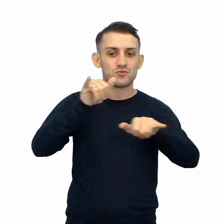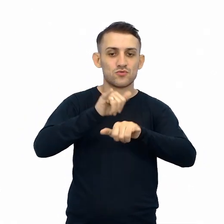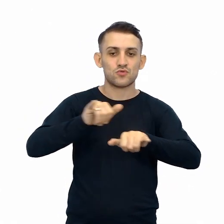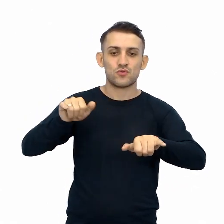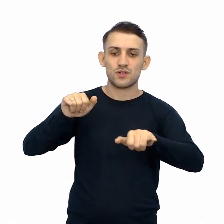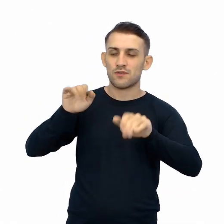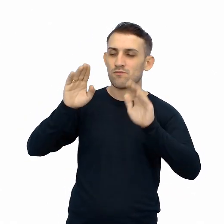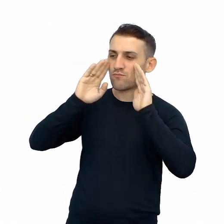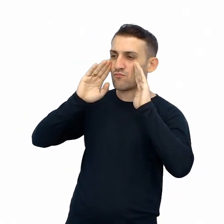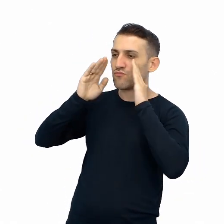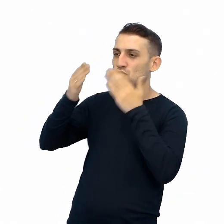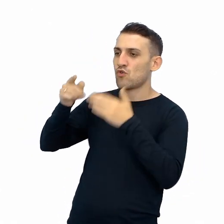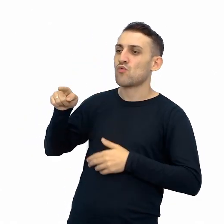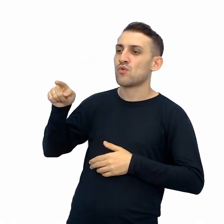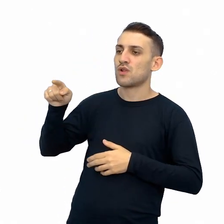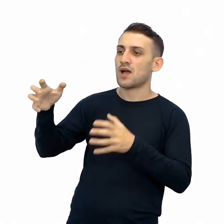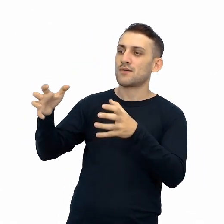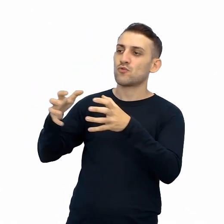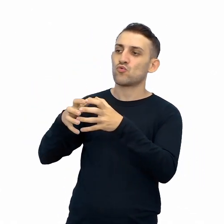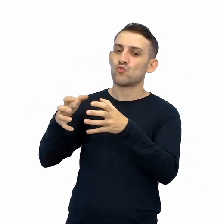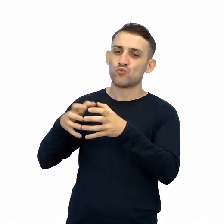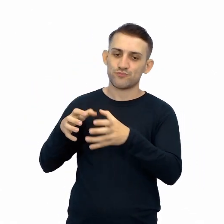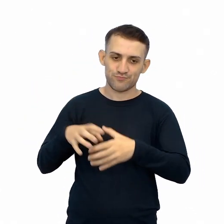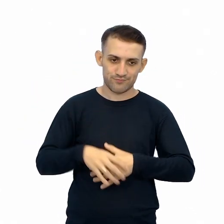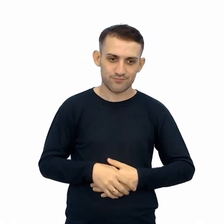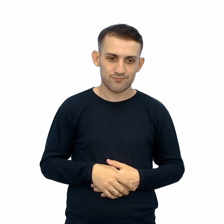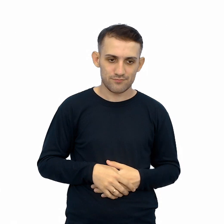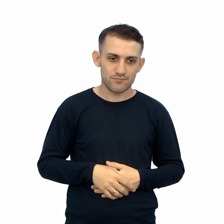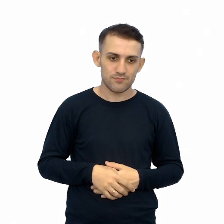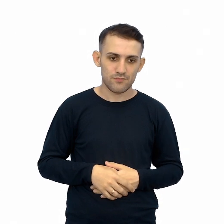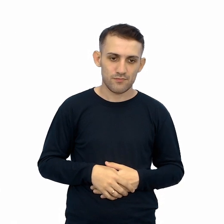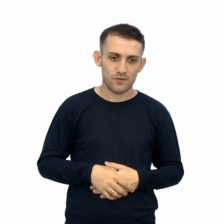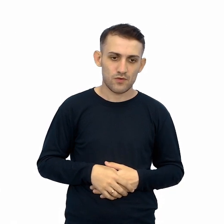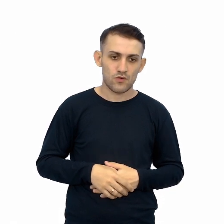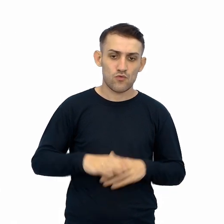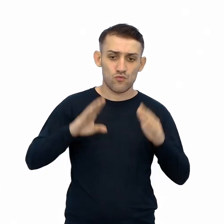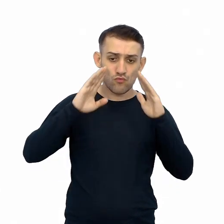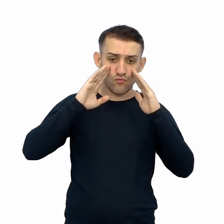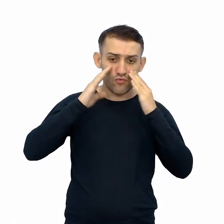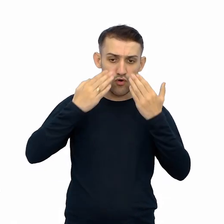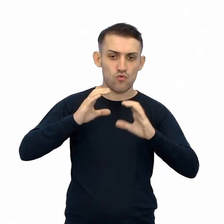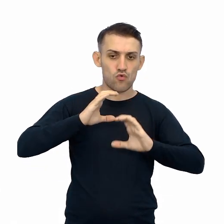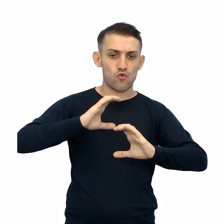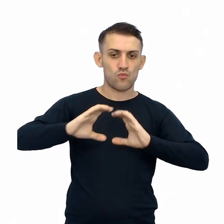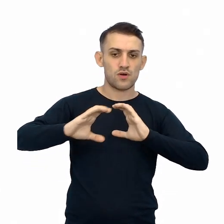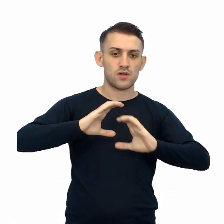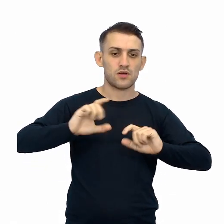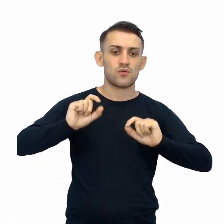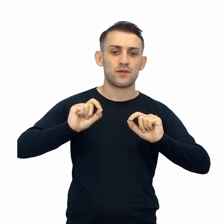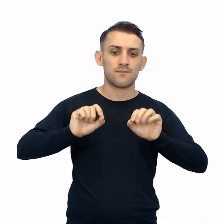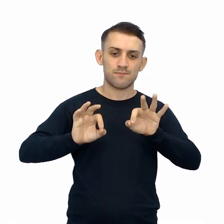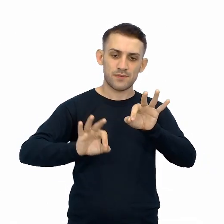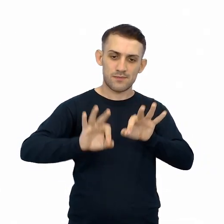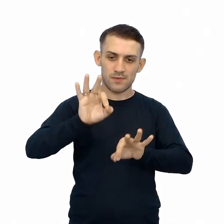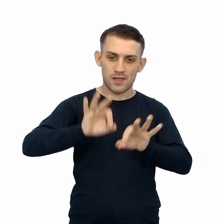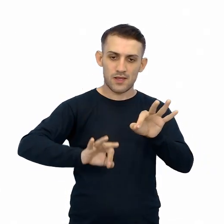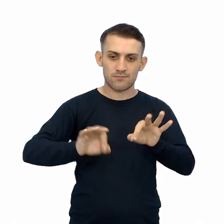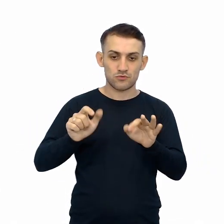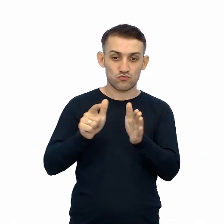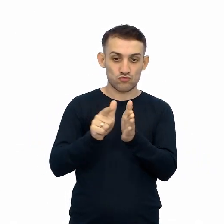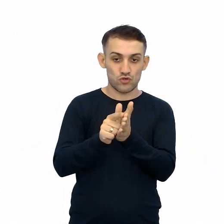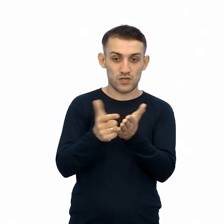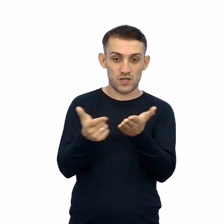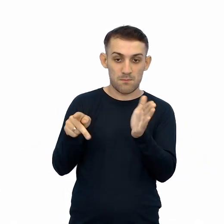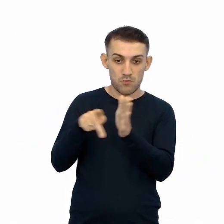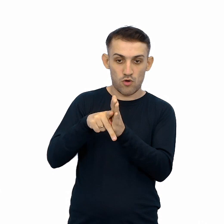por eles num trabalho em grupo. O propósito comunicativo é organizar um jornal